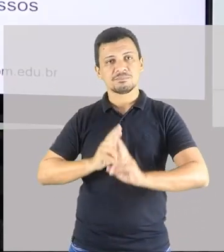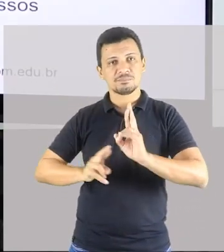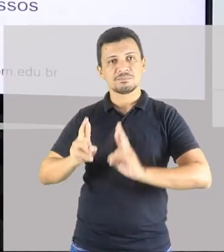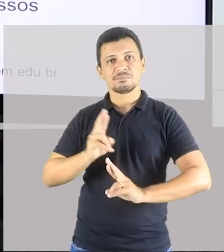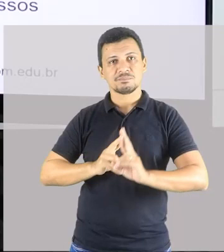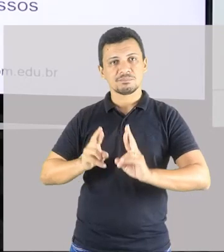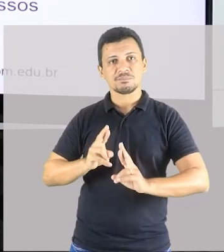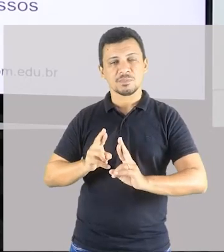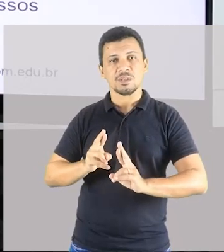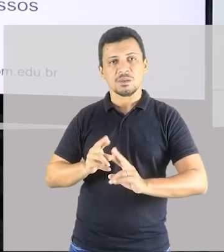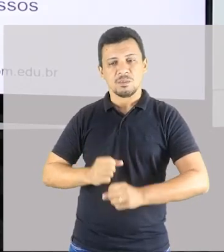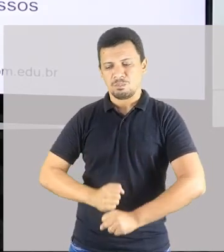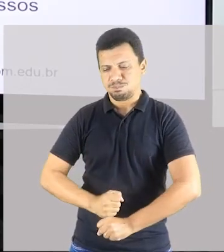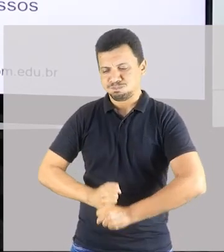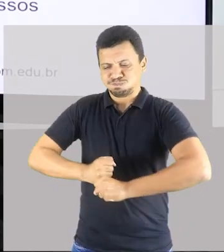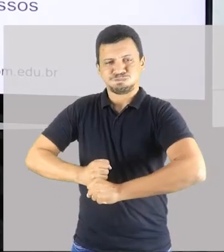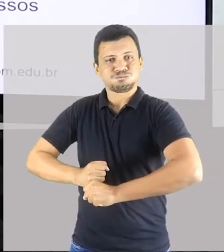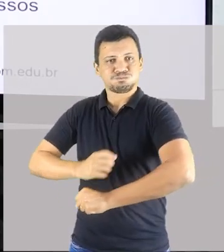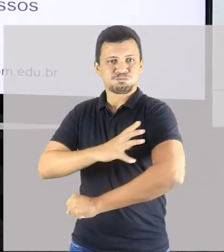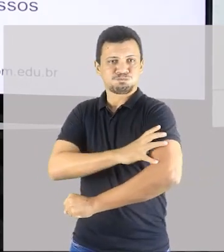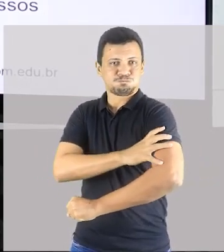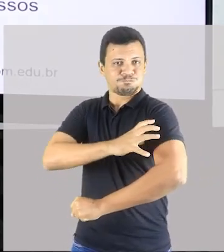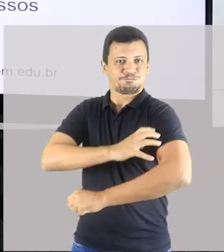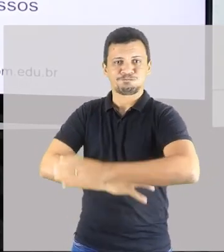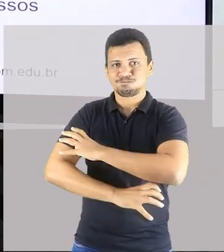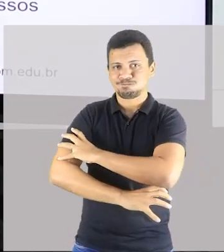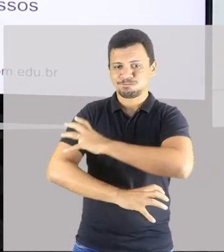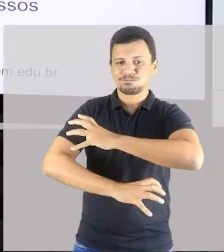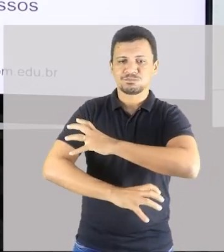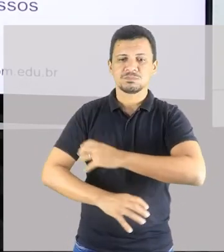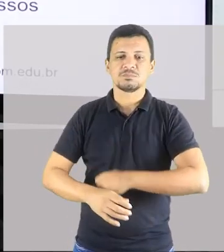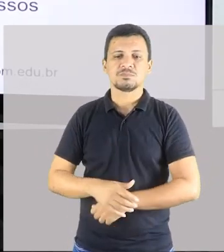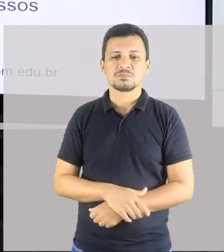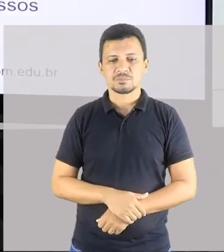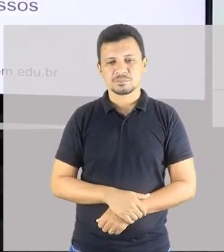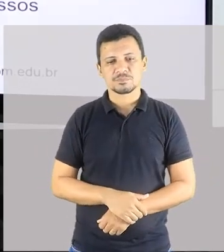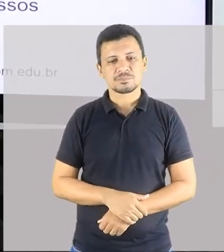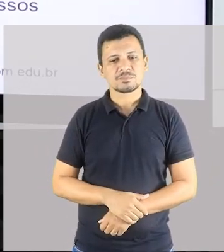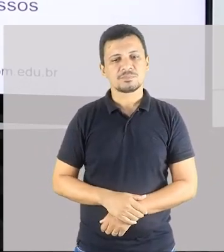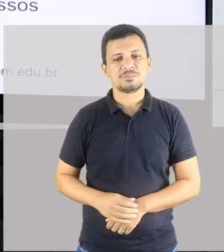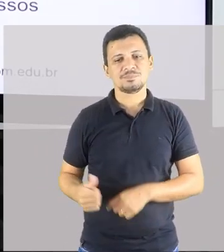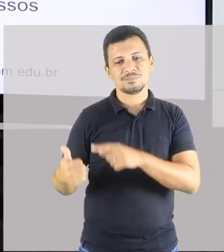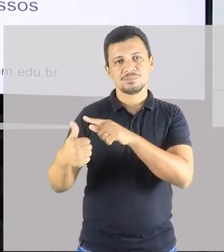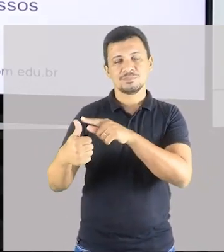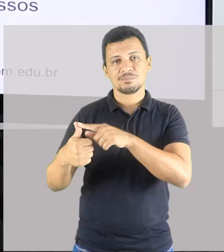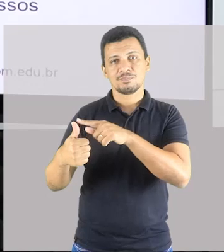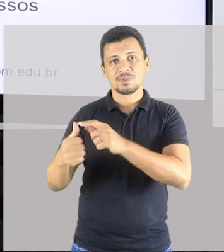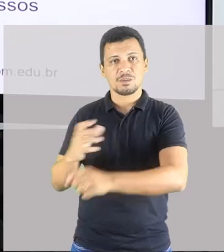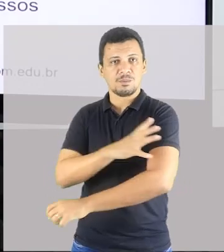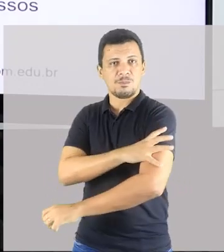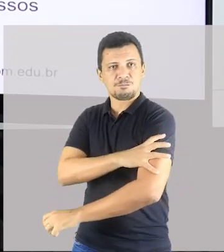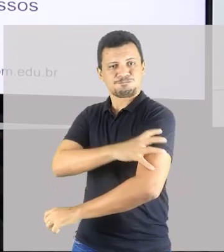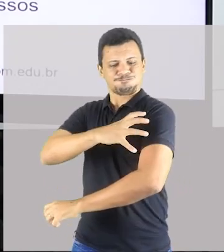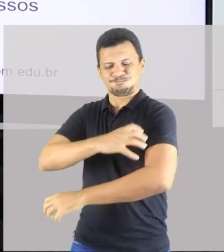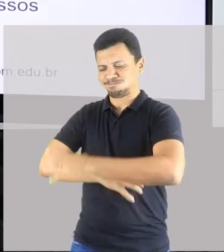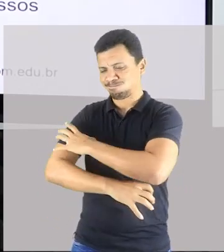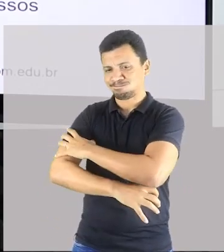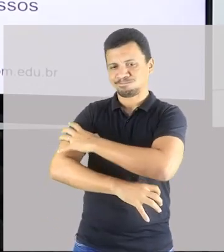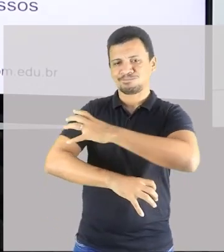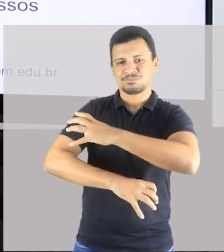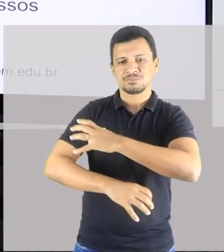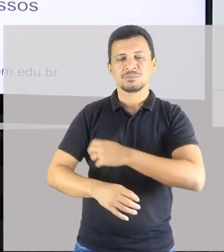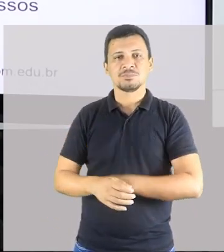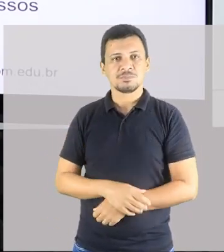aumento da massa muscular, beleza? Então, olha lá, os efeitos anabólicos. Aumento da massa muscular,